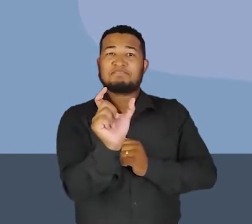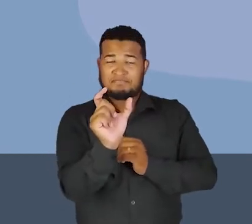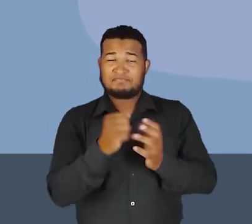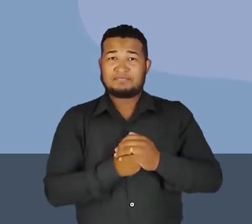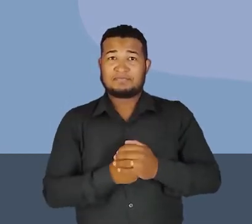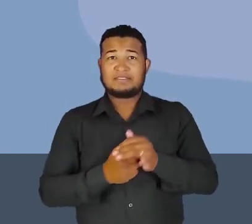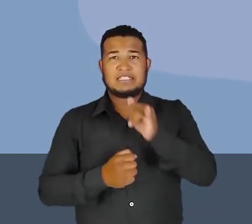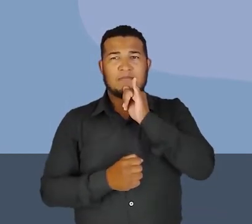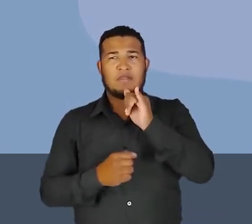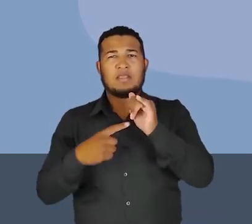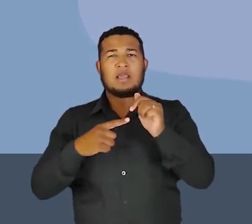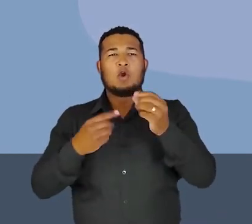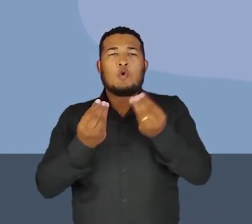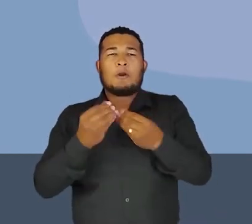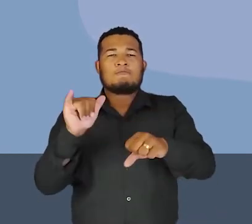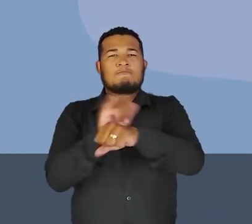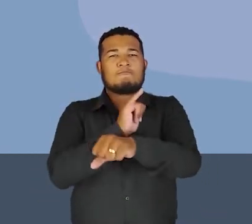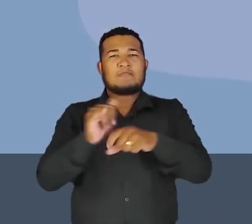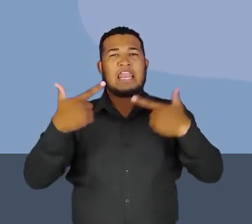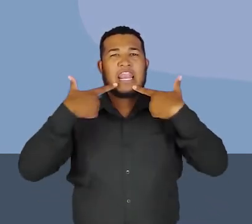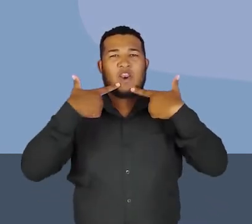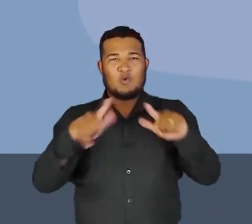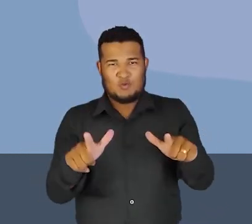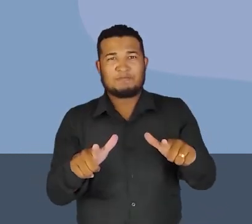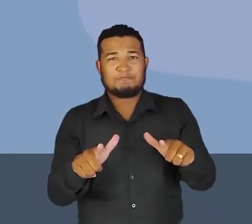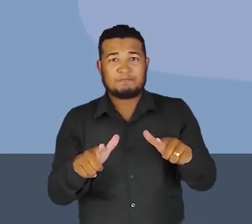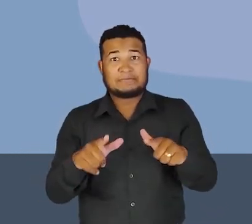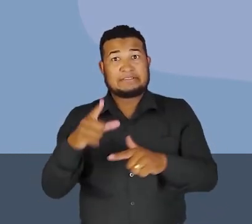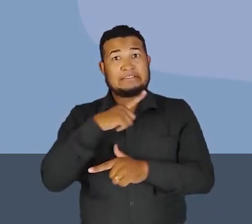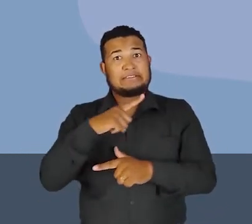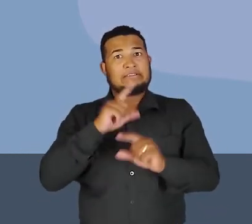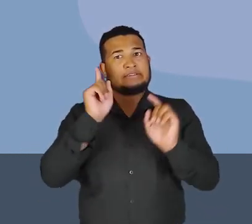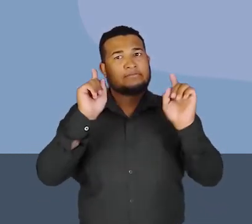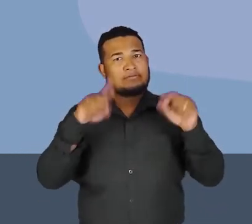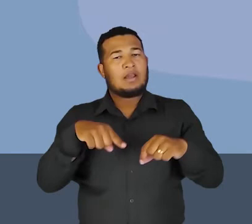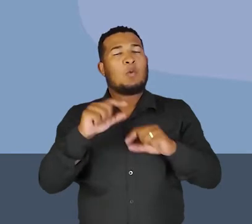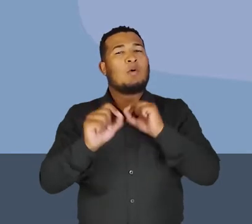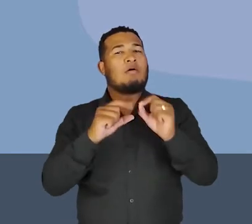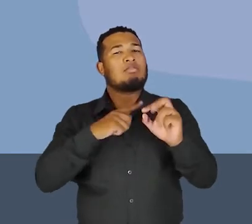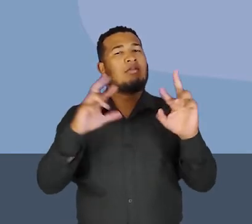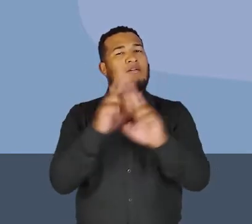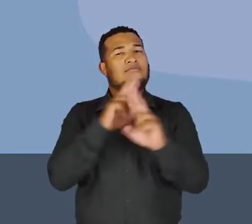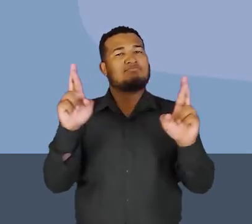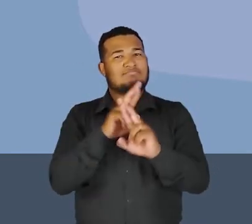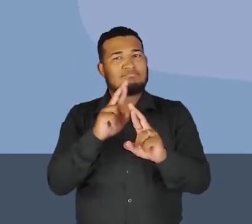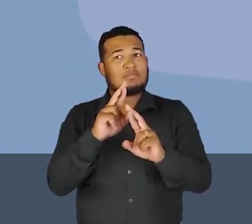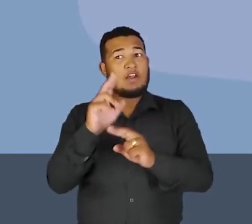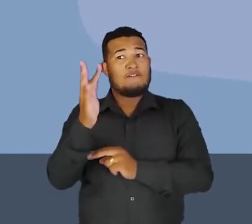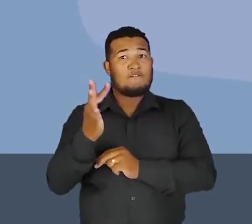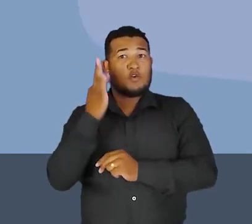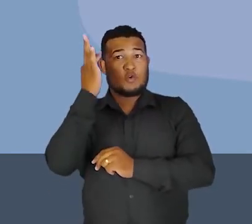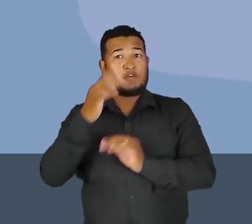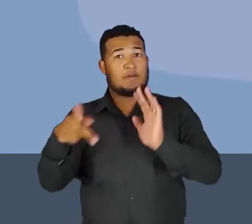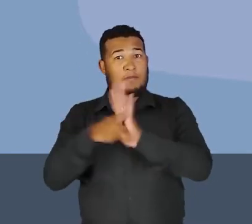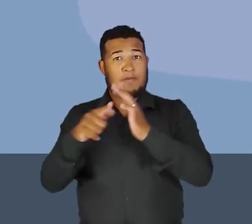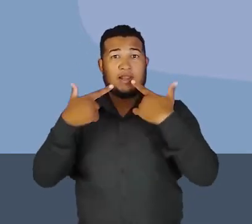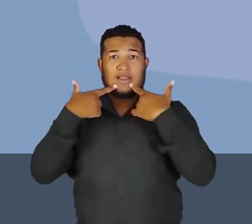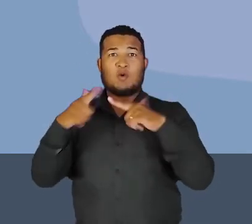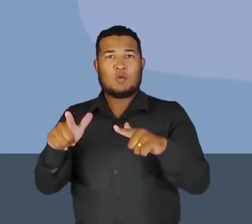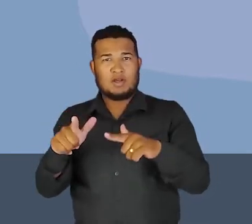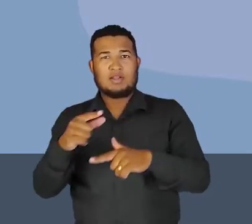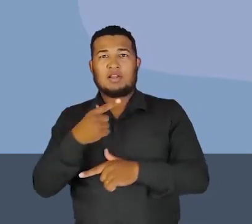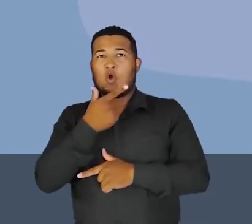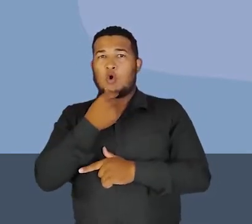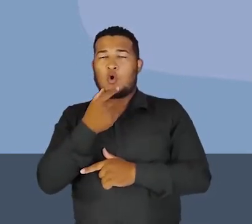Brincar com os jogos de linguagem, as palavras. Ele tem esse trabalho dele guarda relação com a filosofia da linguagem do